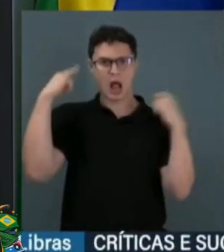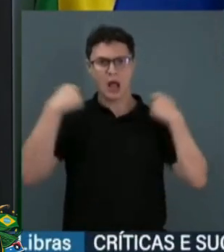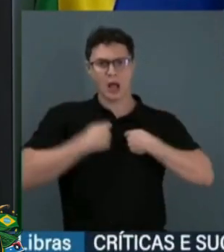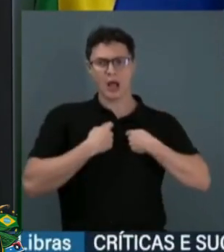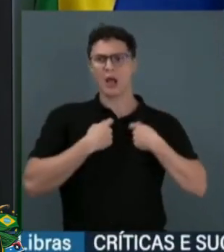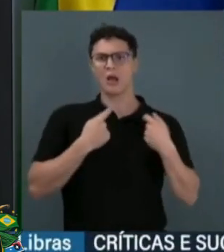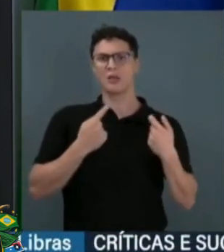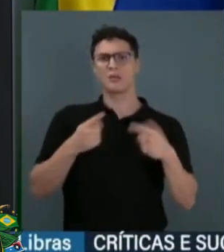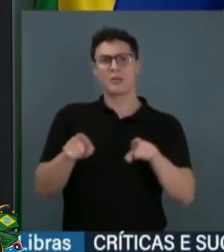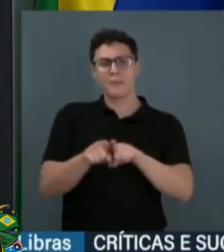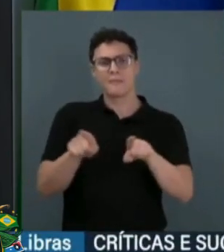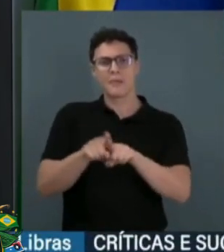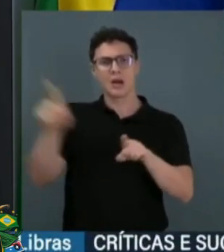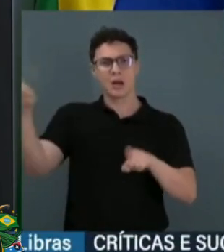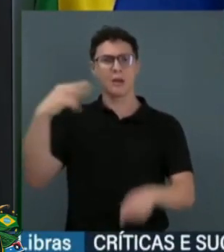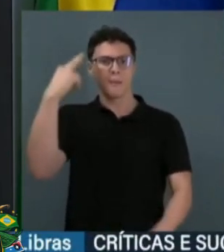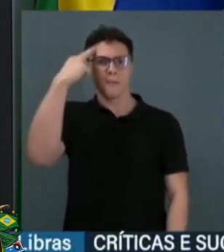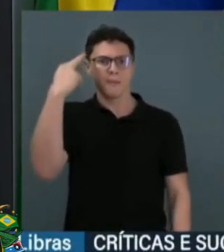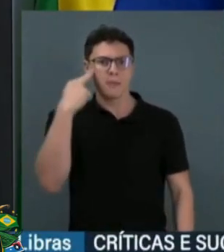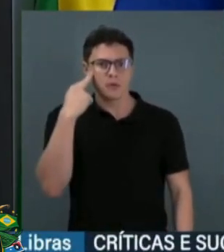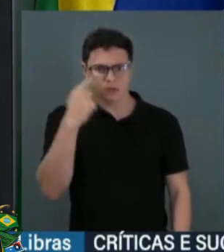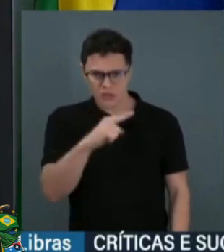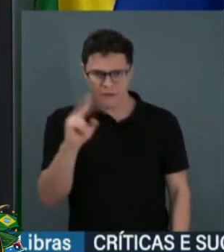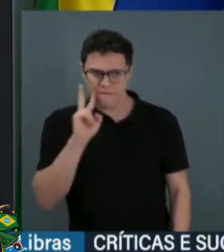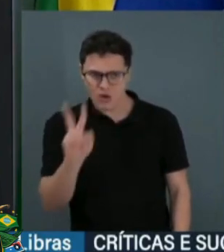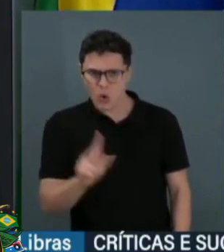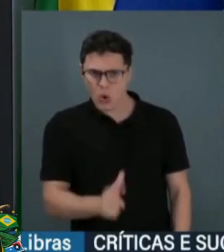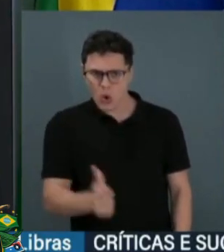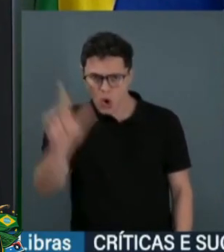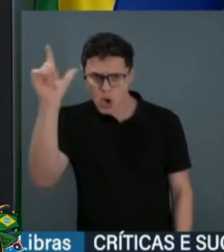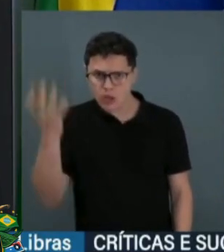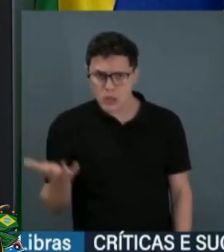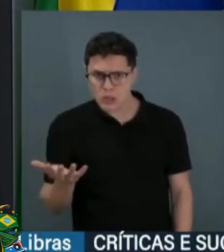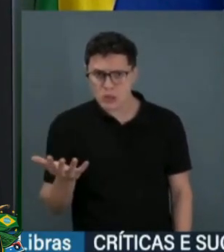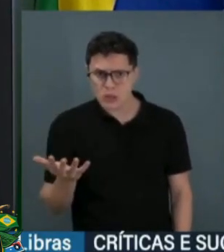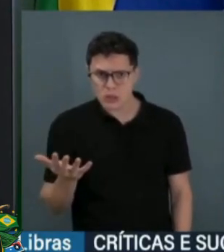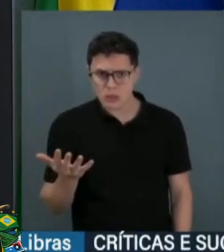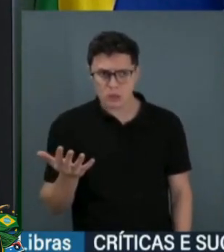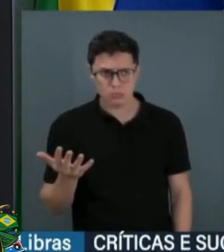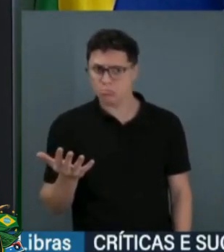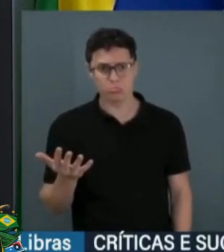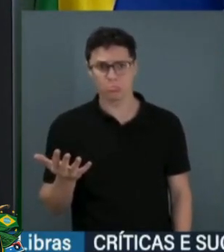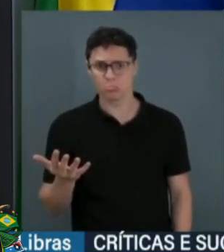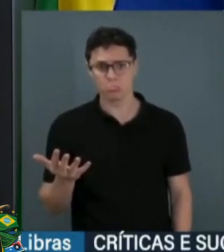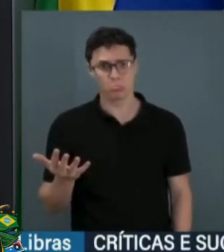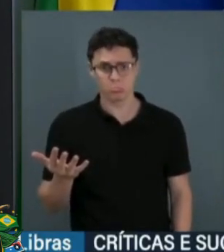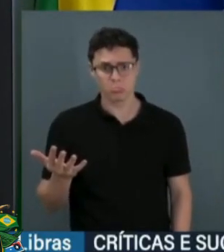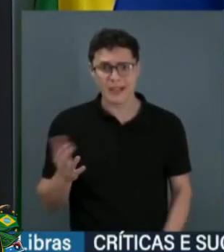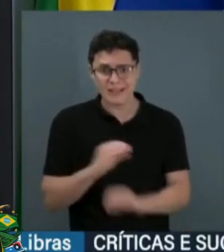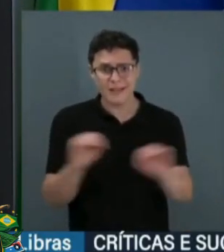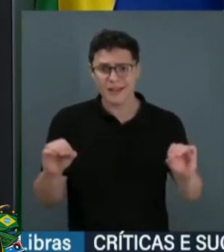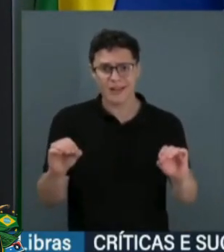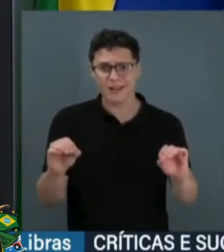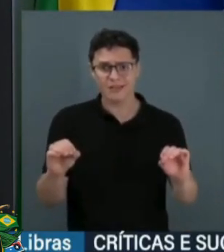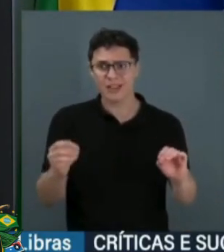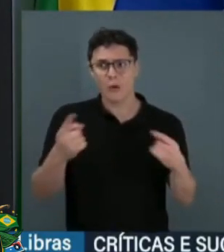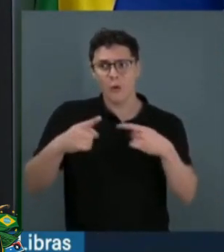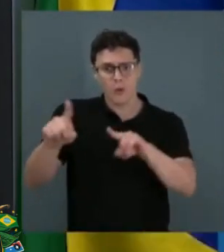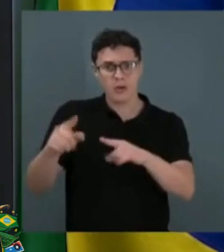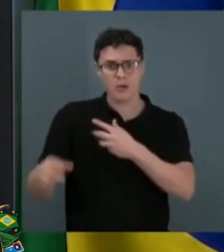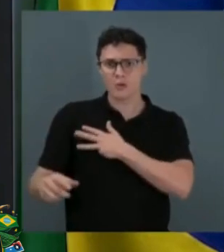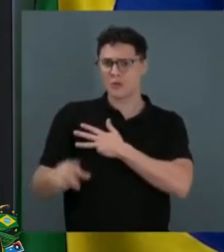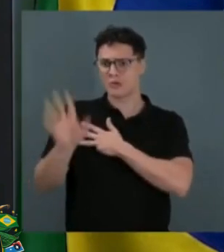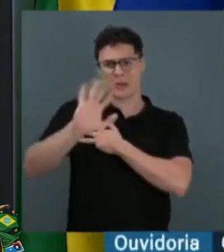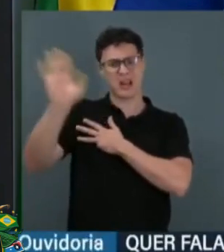Pacheco. Alguém viu outro rosto lá em protesto? Não, nem do Lula. O Lula é